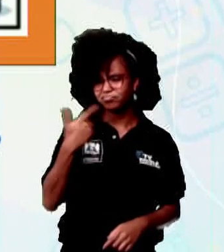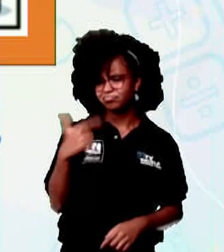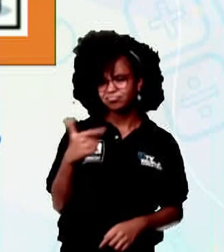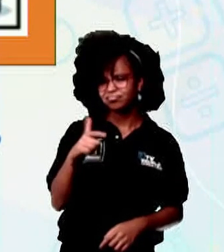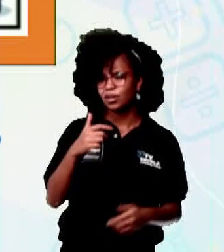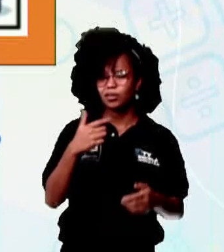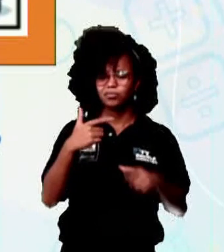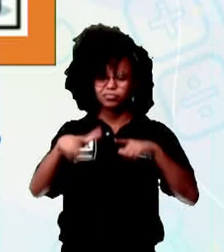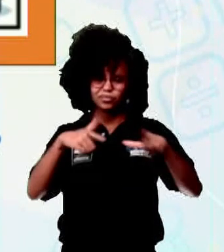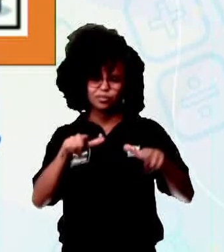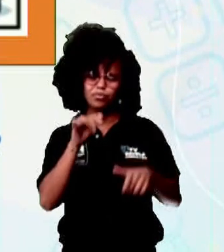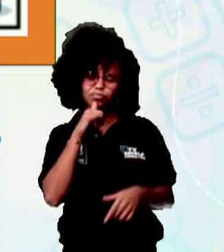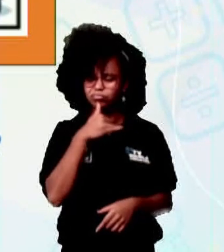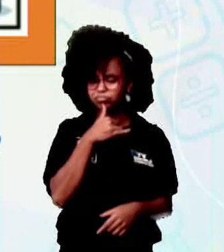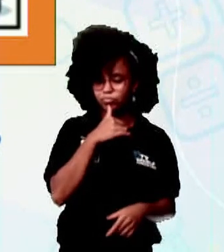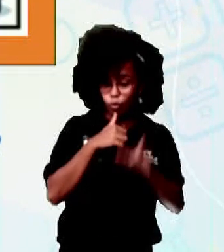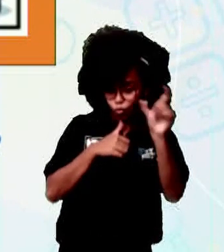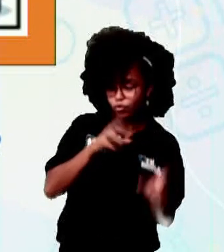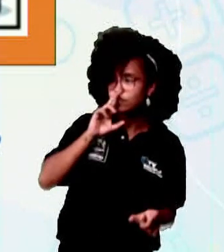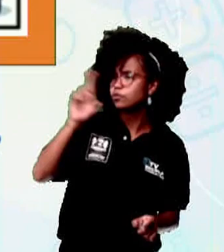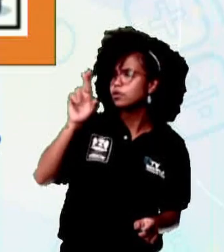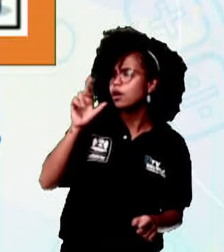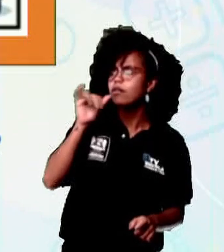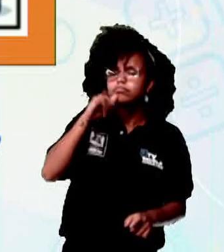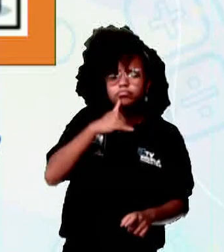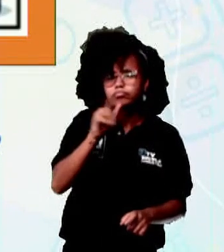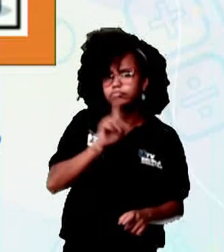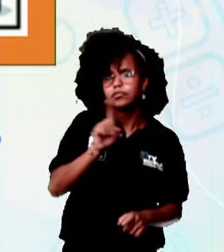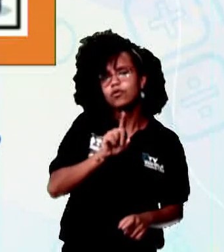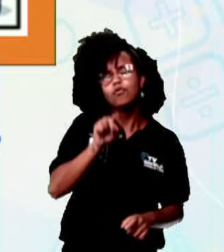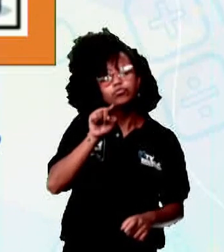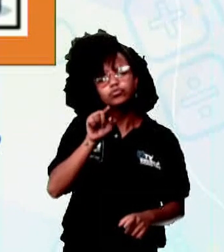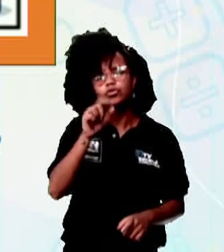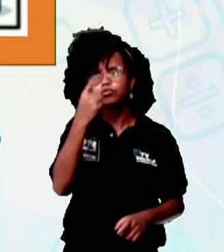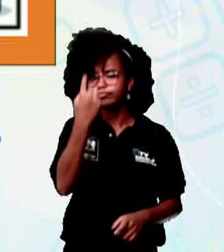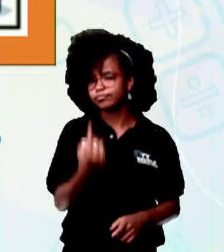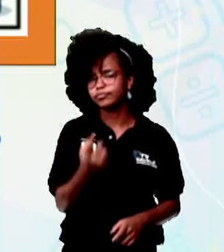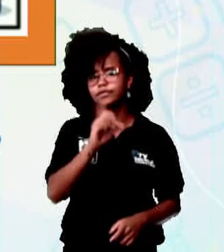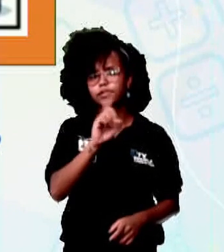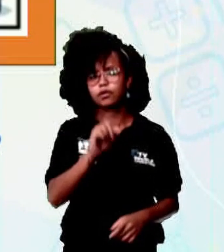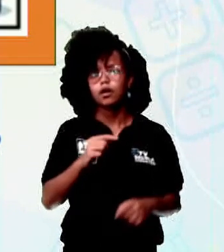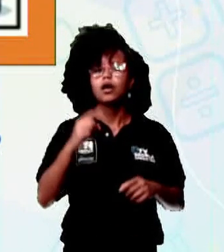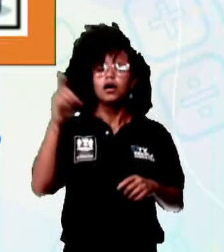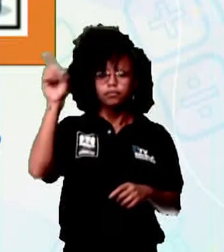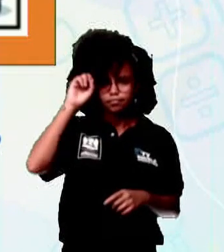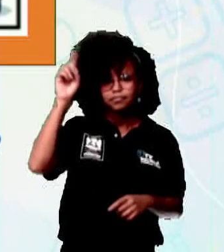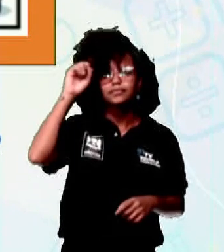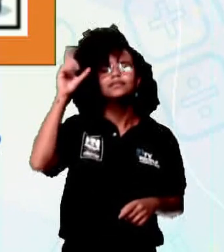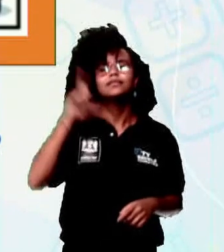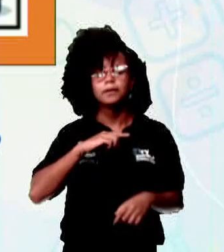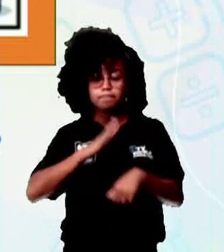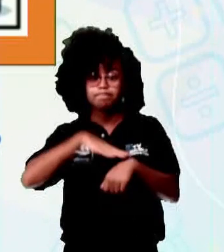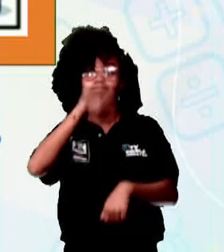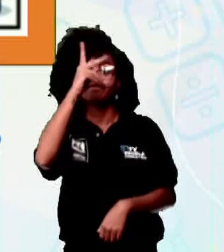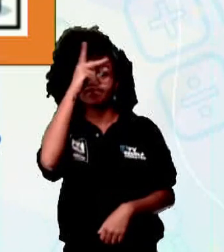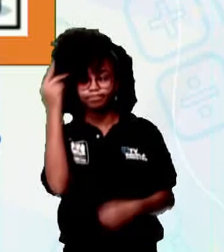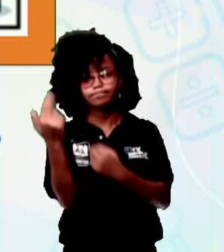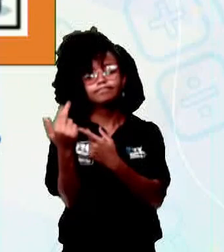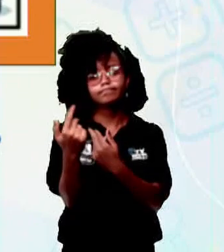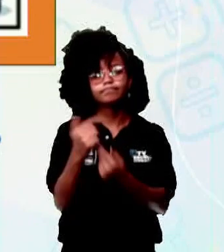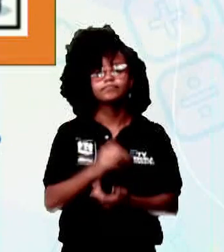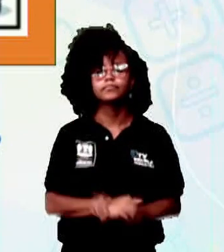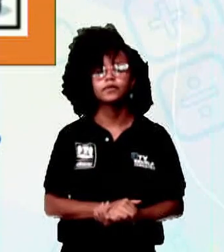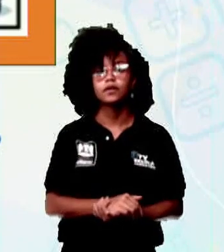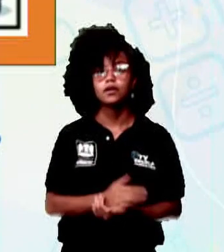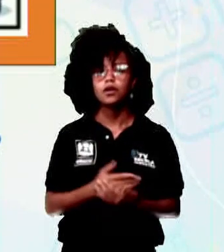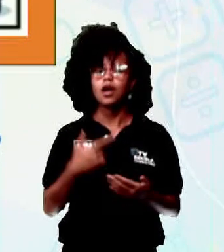filho. Não fique, pai, o Senhor não está sozinho. A cada dia há mais pessoas com você." E aí eu faço a pergunta